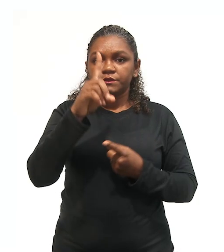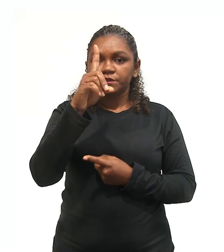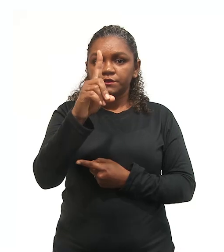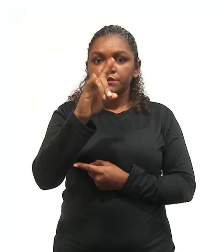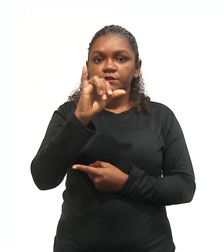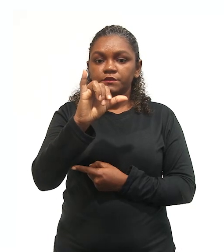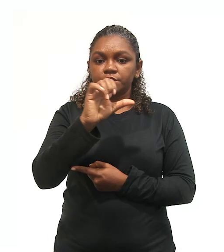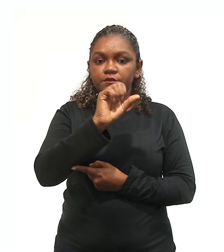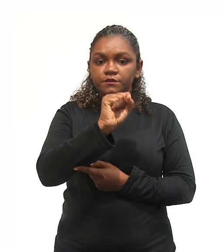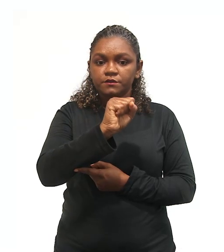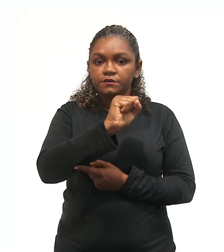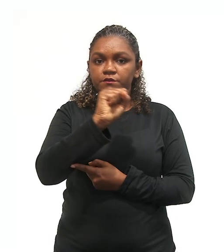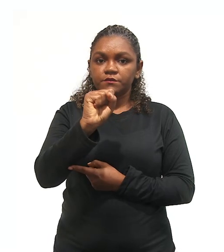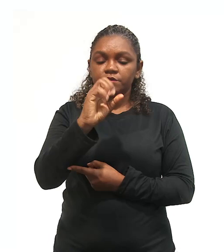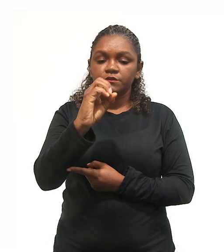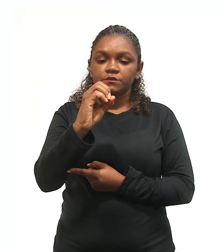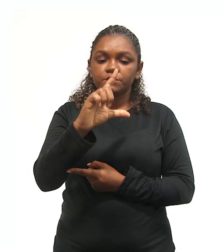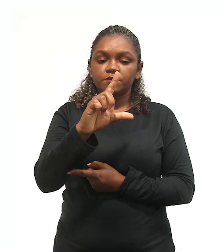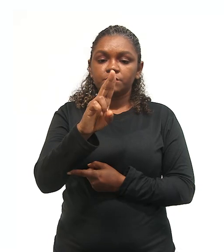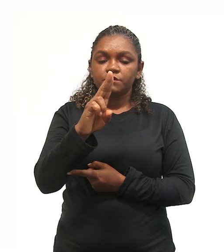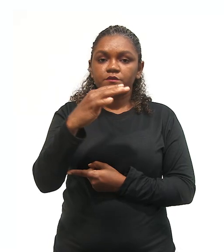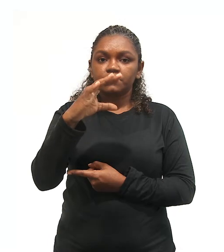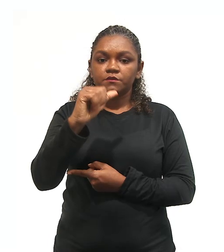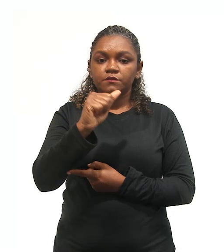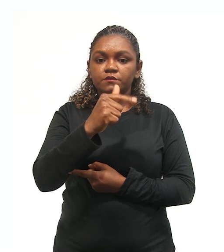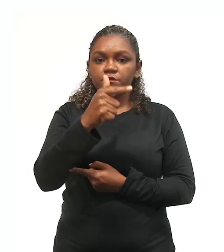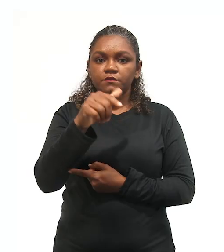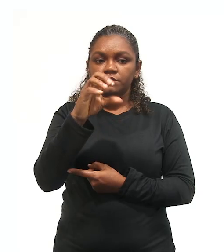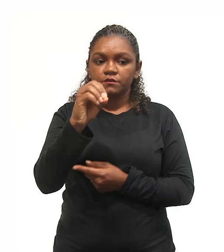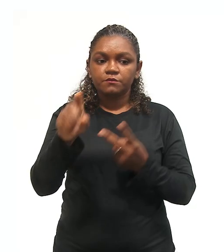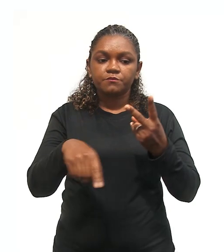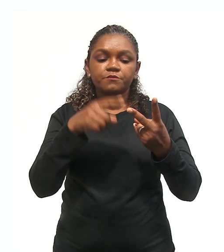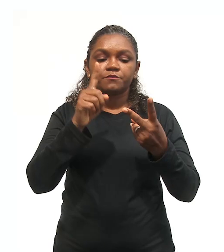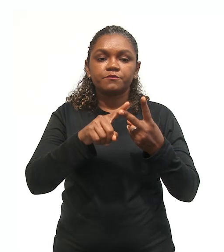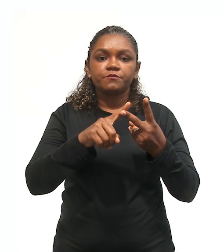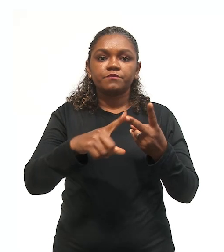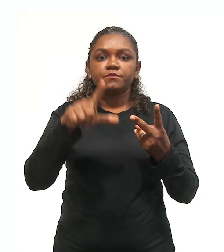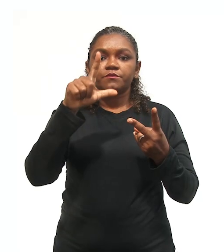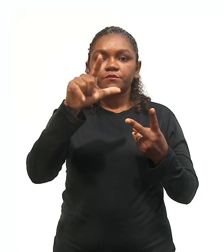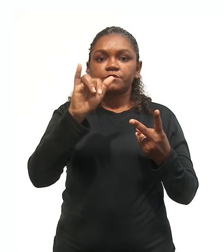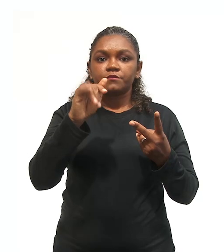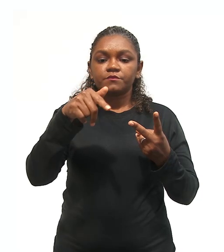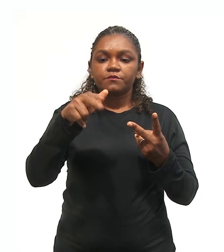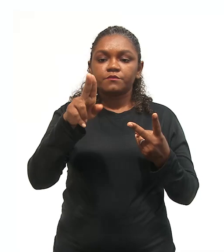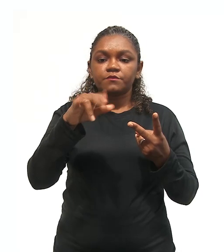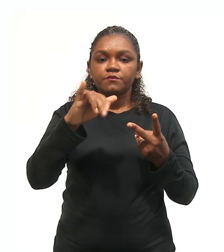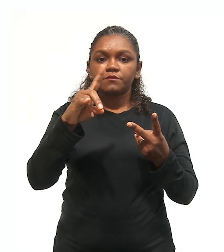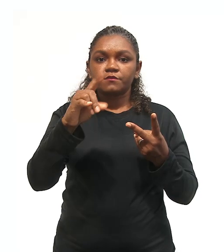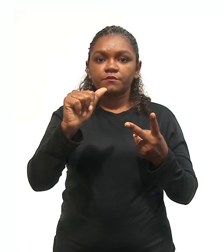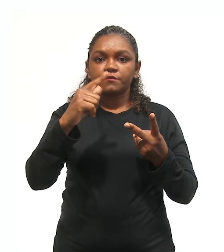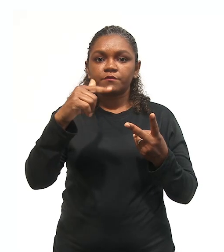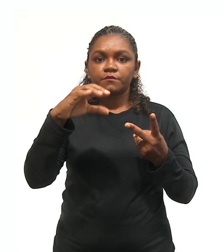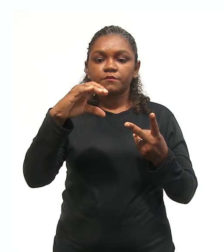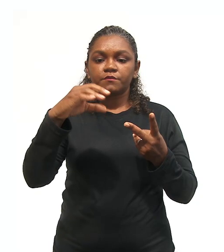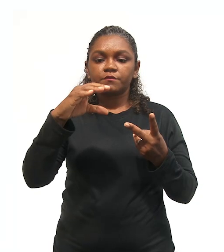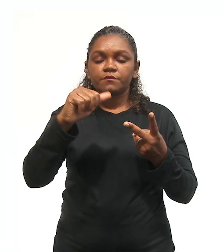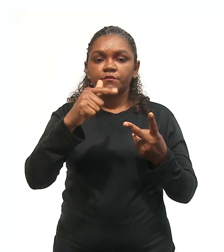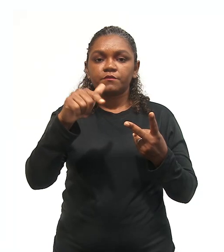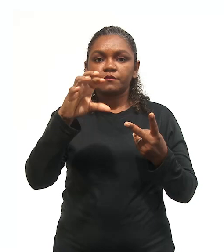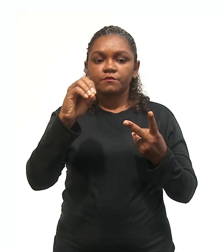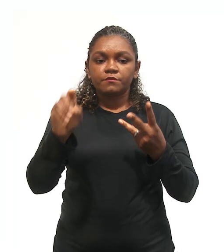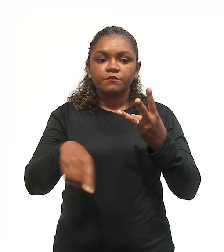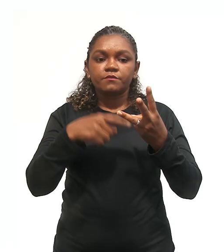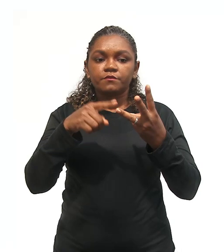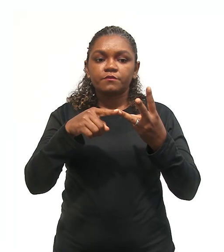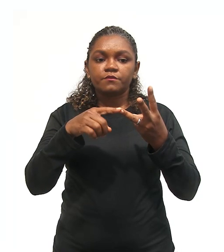dissolução, liquidação e, por fim, a extinção. Começando pela dissolução. O que é